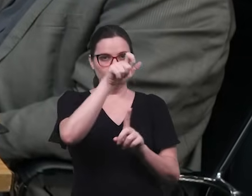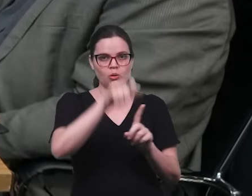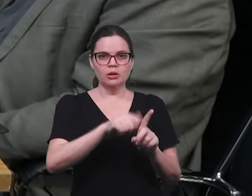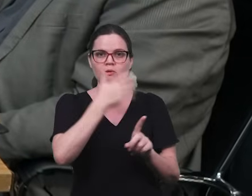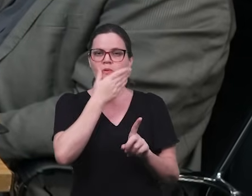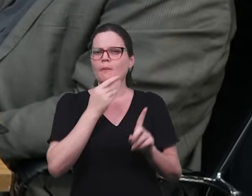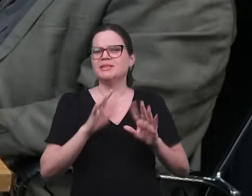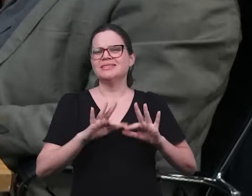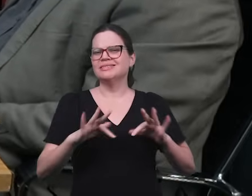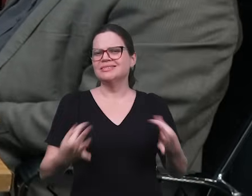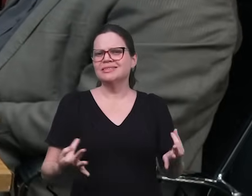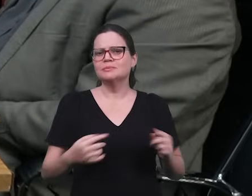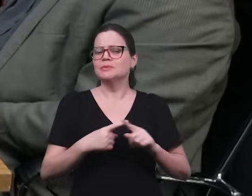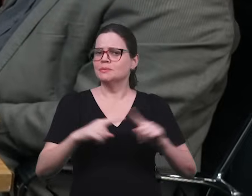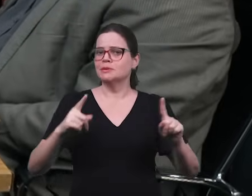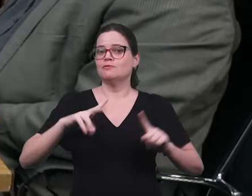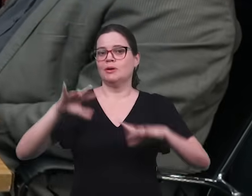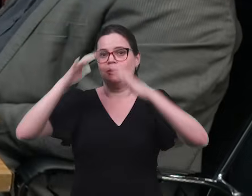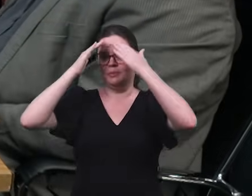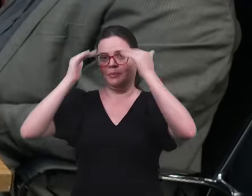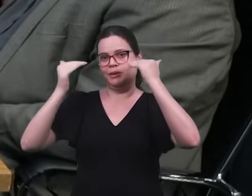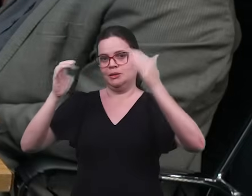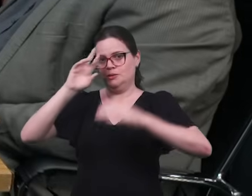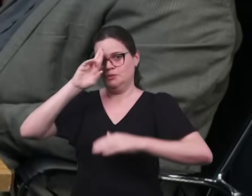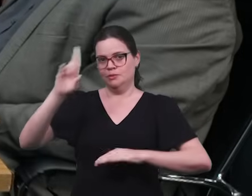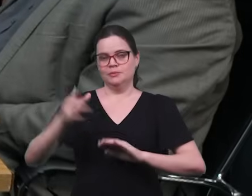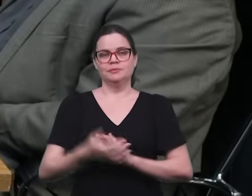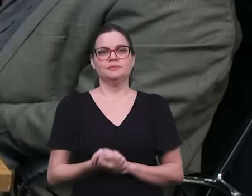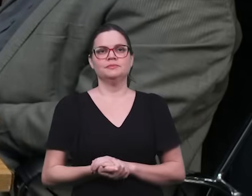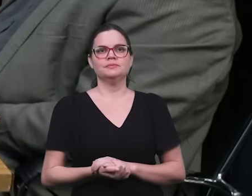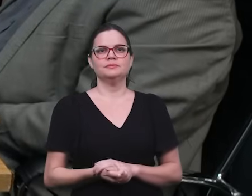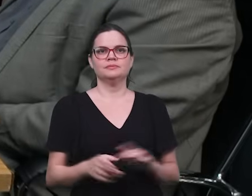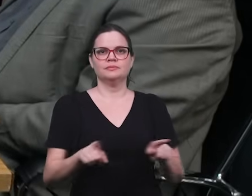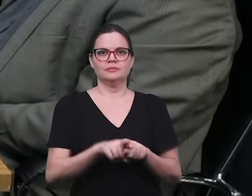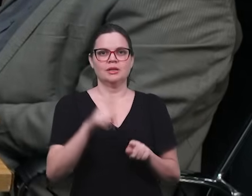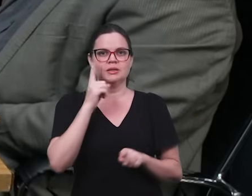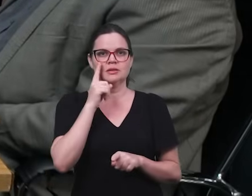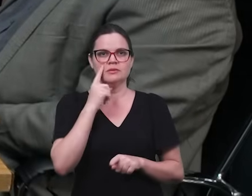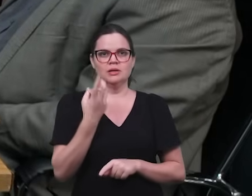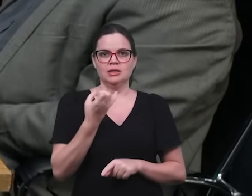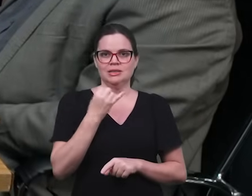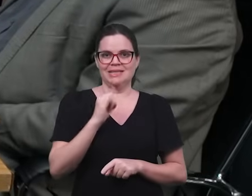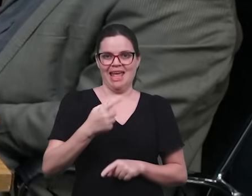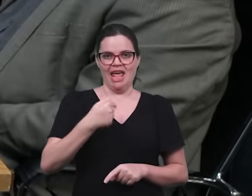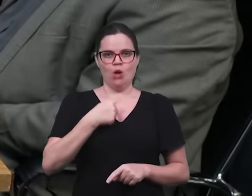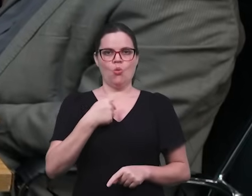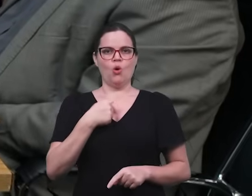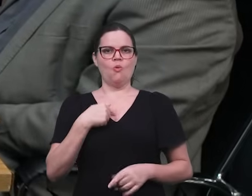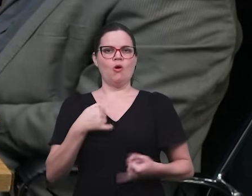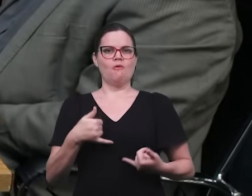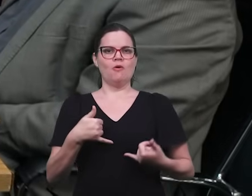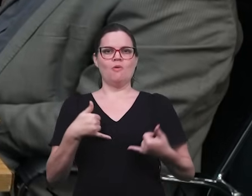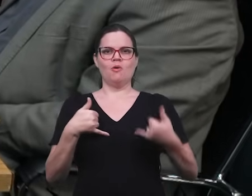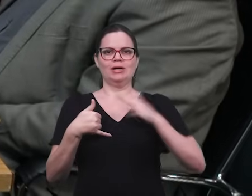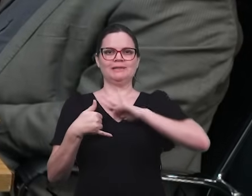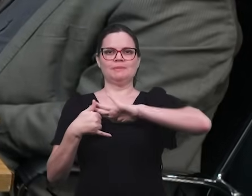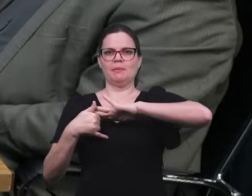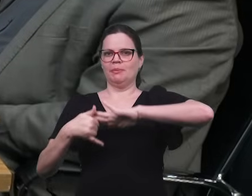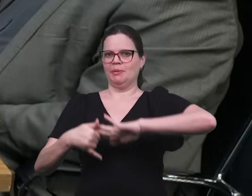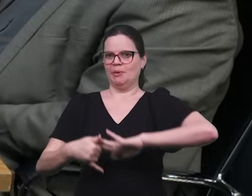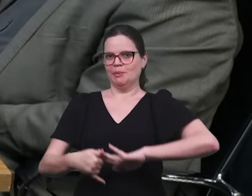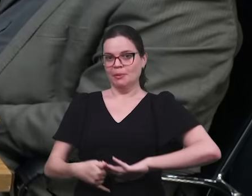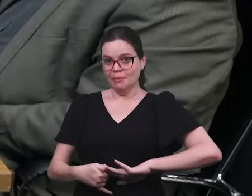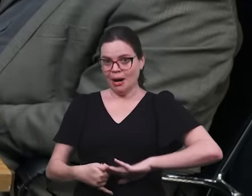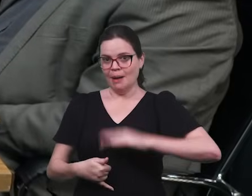ia obedecer à voz do Espírito Santo. Né? É interessante, quanto menor o espaço para o eu, maior o espaço para o Espírito